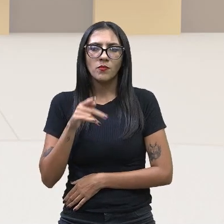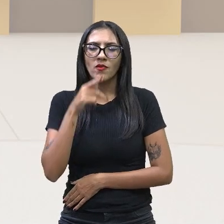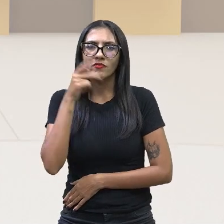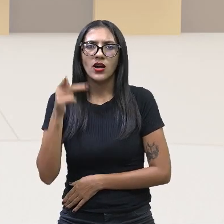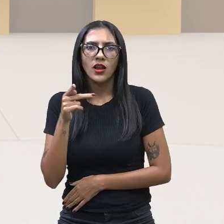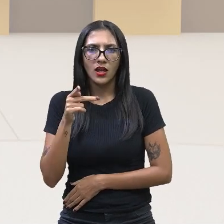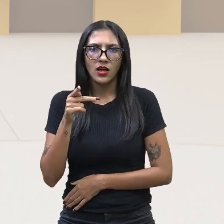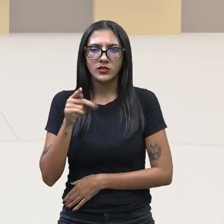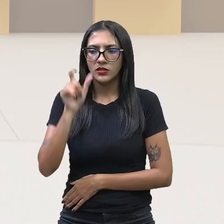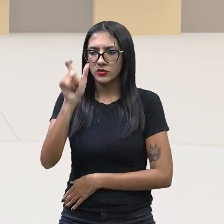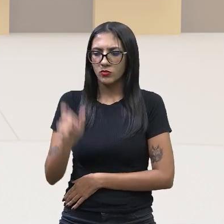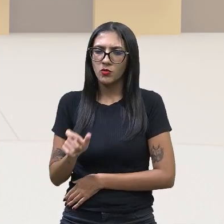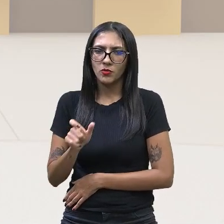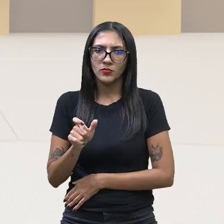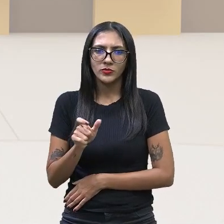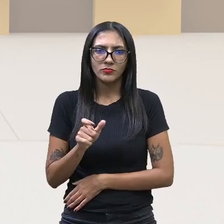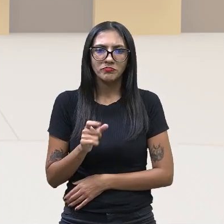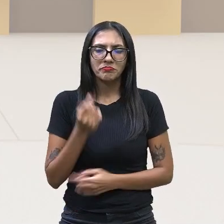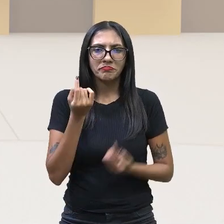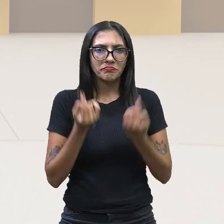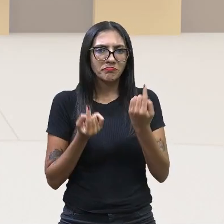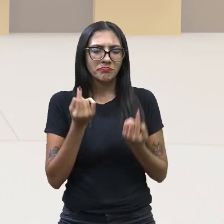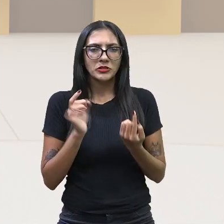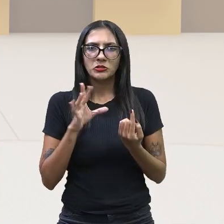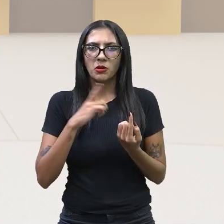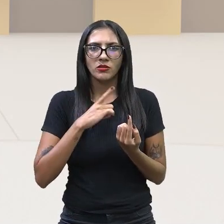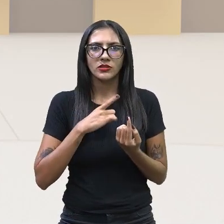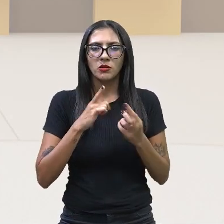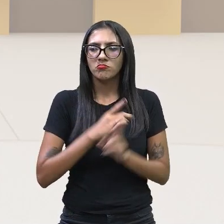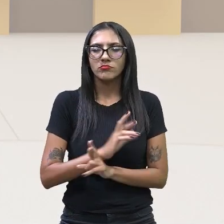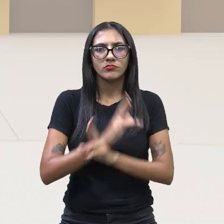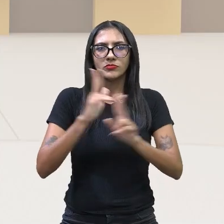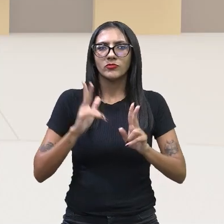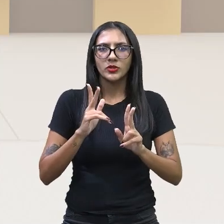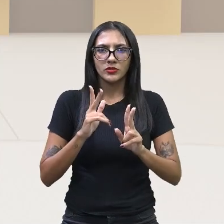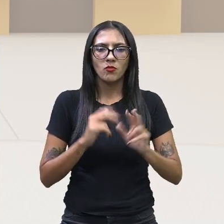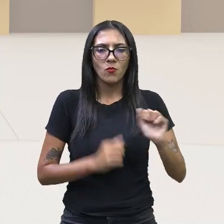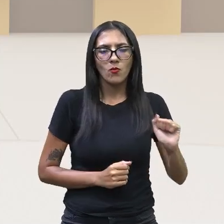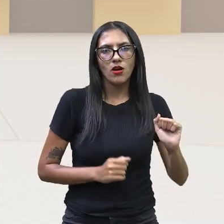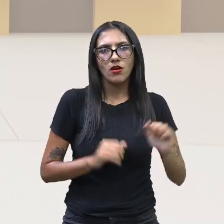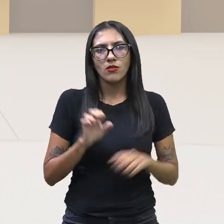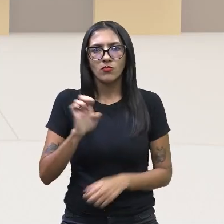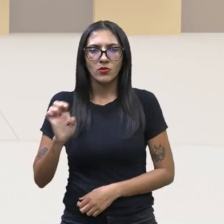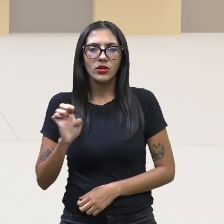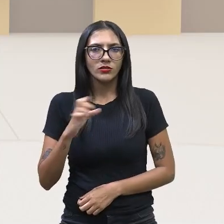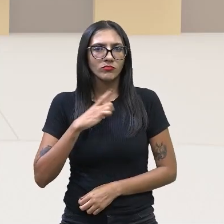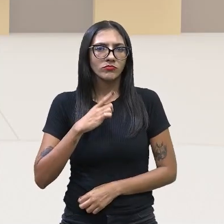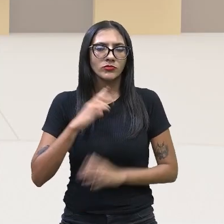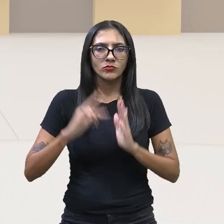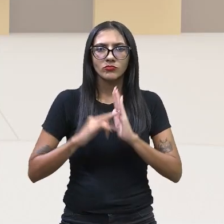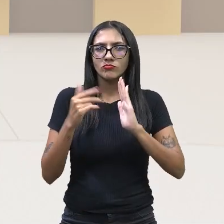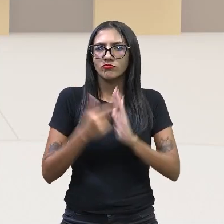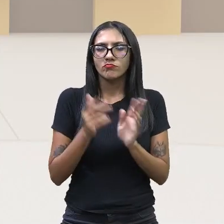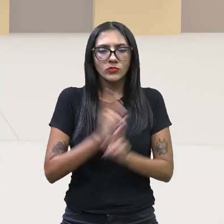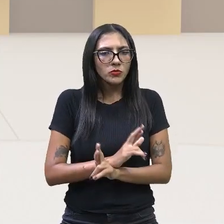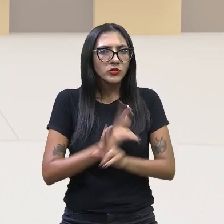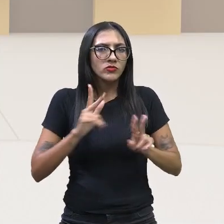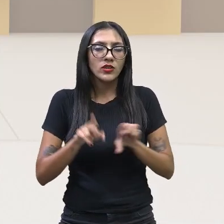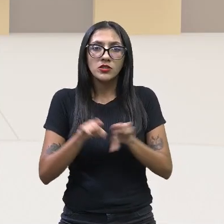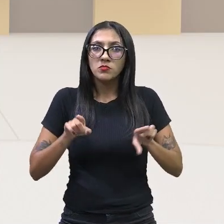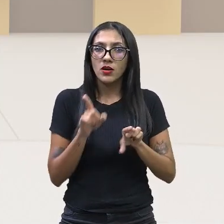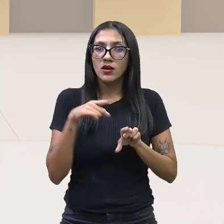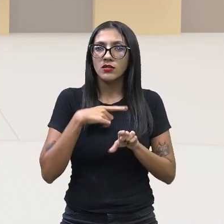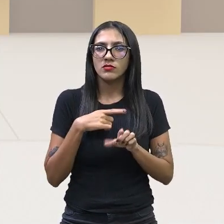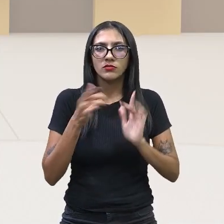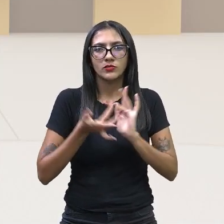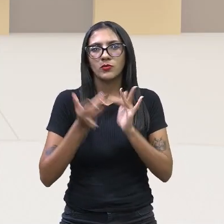homens. Misericórdia. Mudou somente a palavrinha ali, né? A letra A por E, mas nós temos a formação de um plural, tá